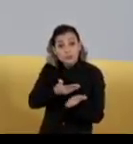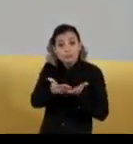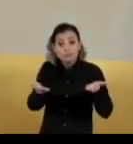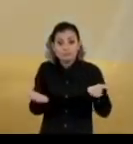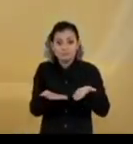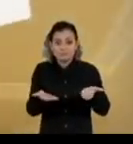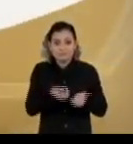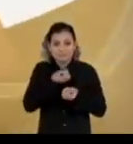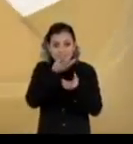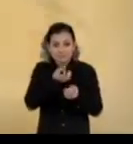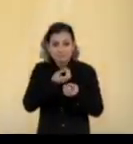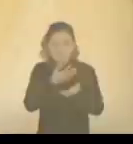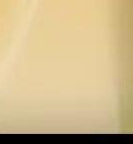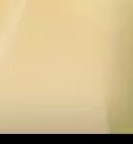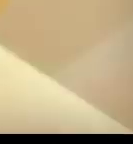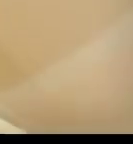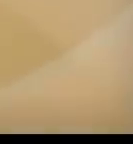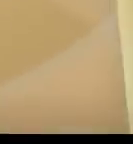agora.